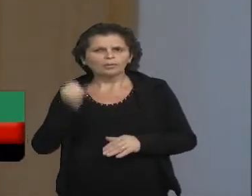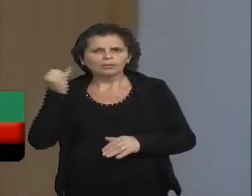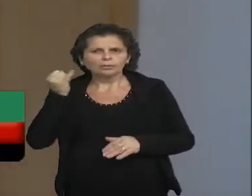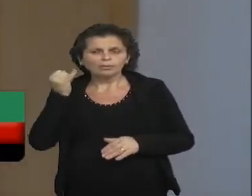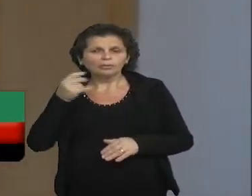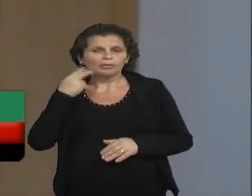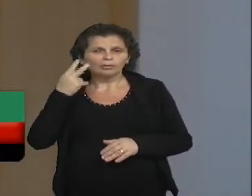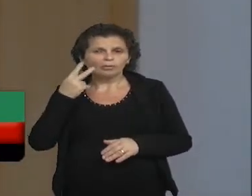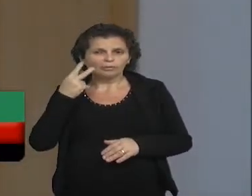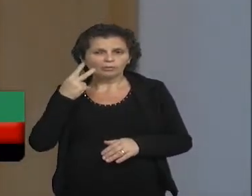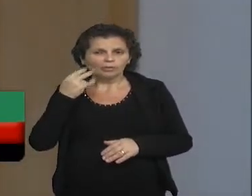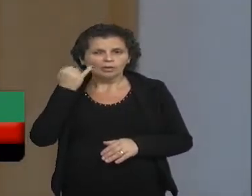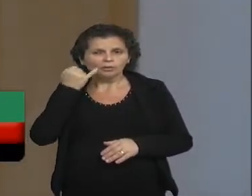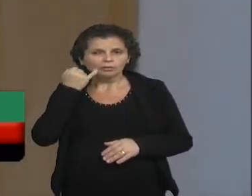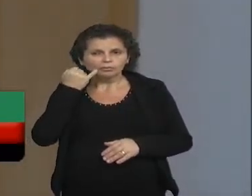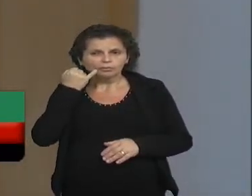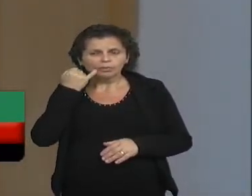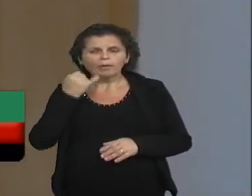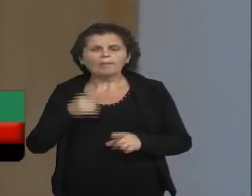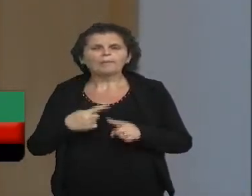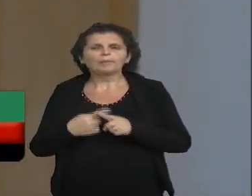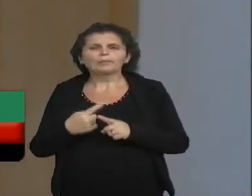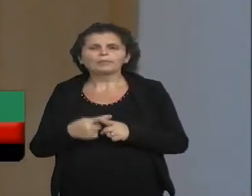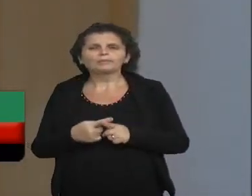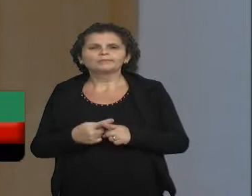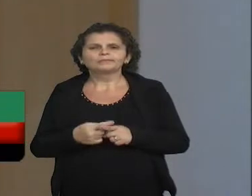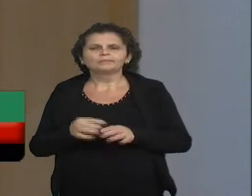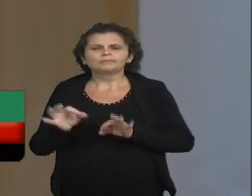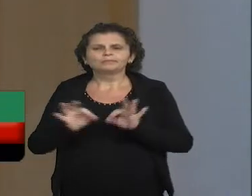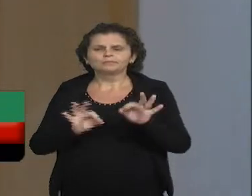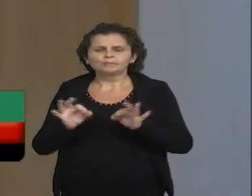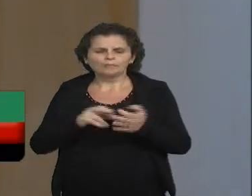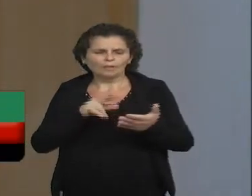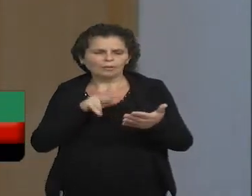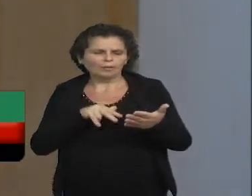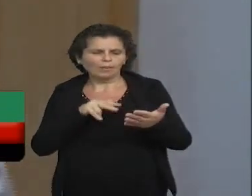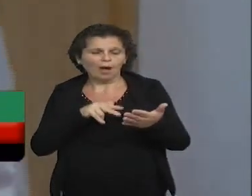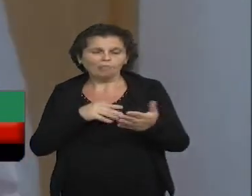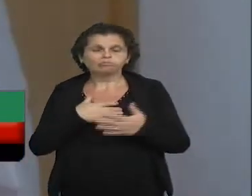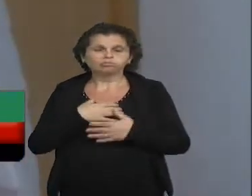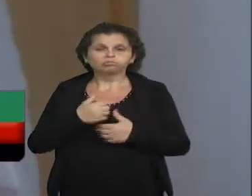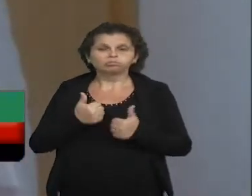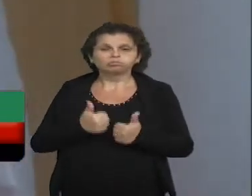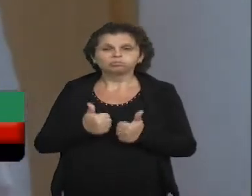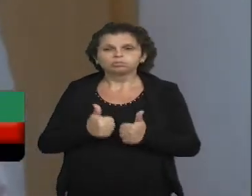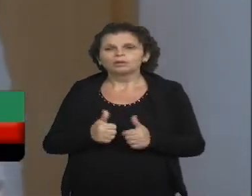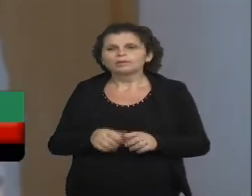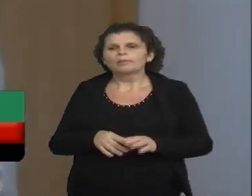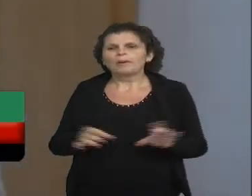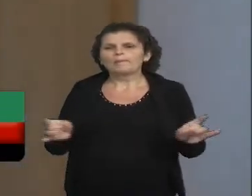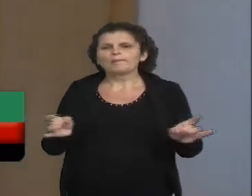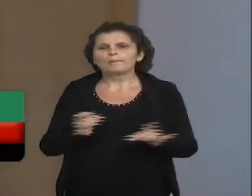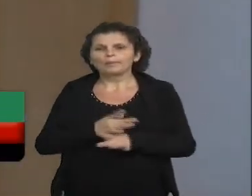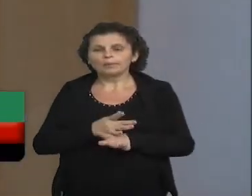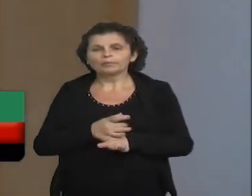disse a vereadora Juliana, para a gente poder se preparar melhor, poder chegar na casa mais preparado com a pauta